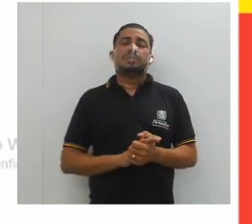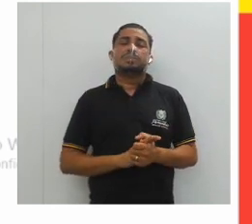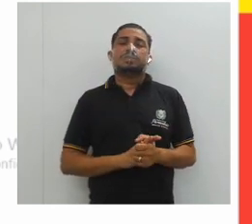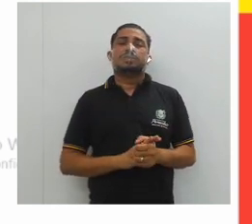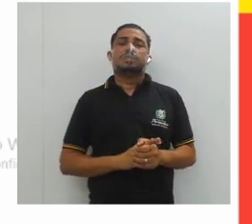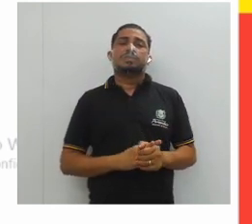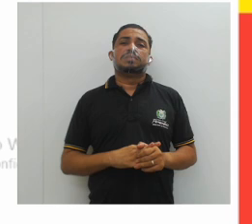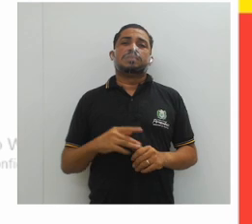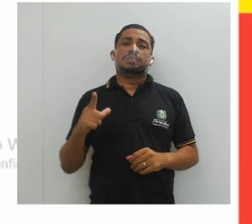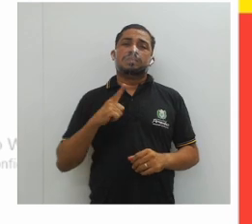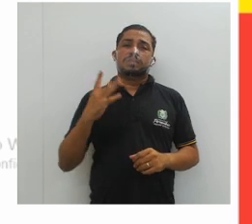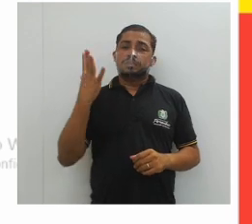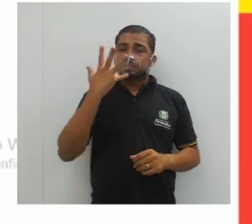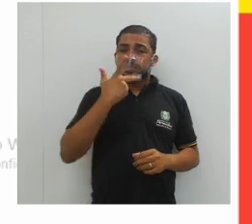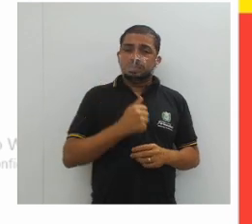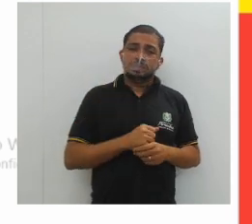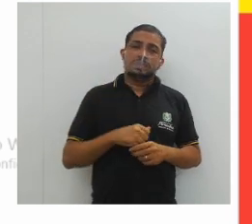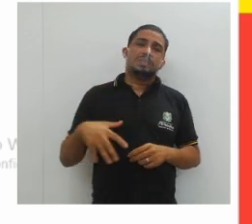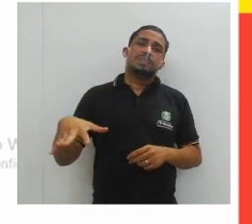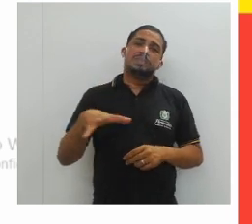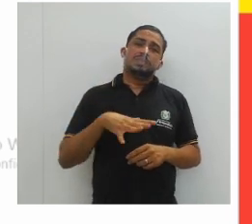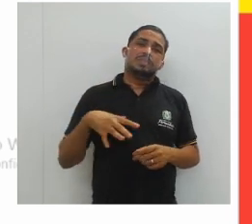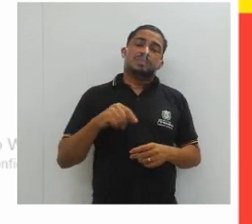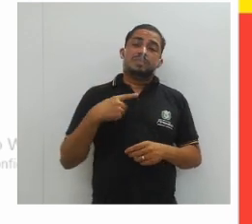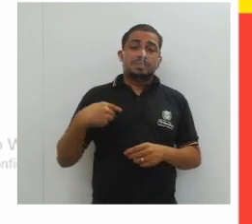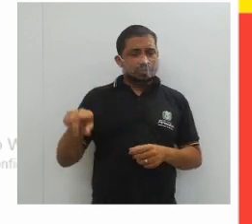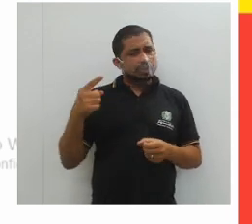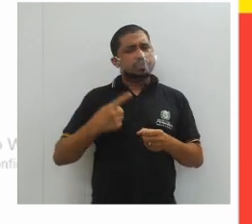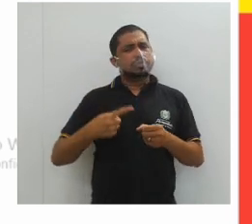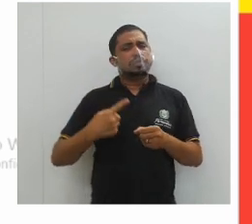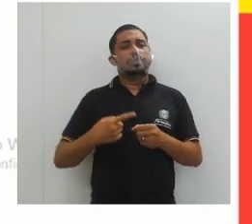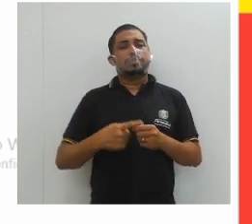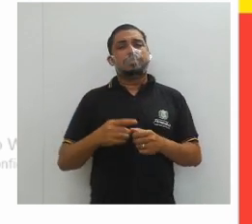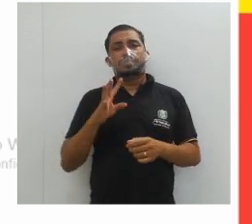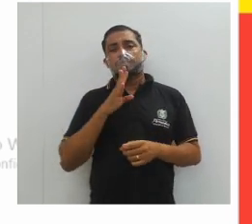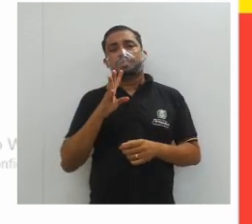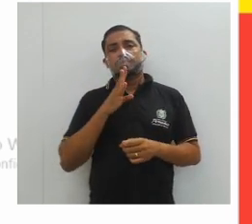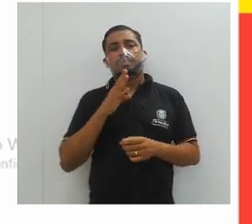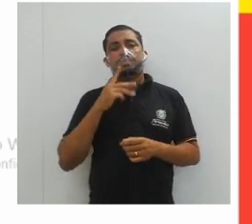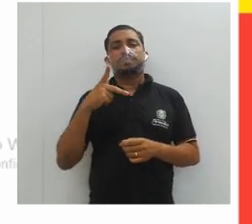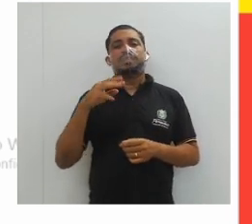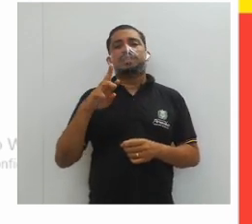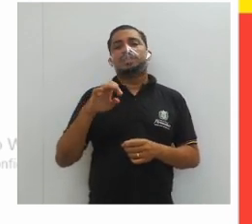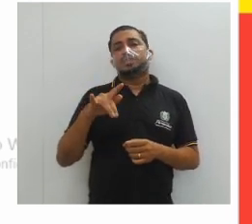que a gente tem de bonito na nossa região. Vai para o interior, vai lá conhecer Piranhas, uma belíssima cidade.